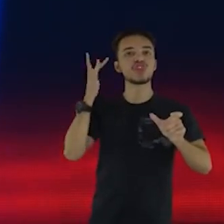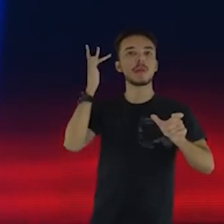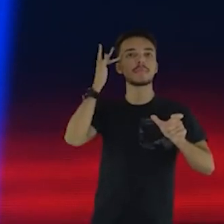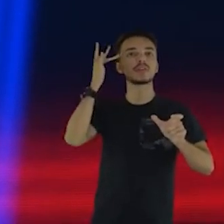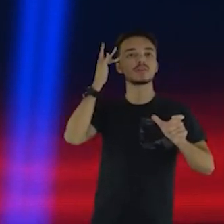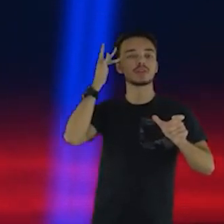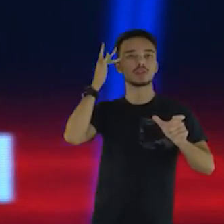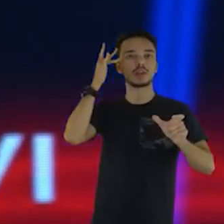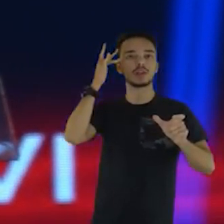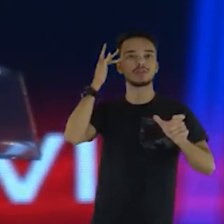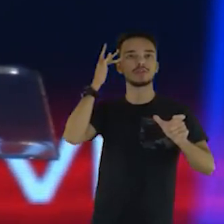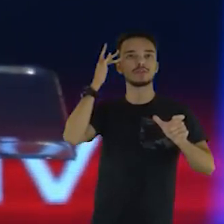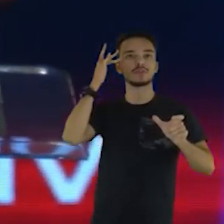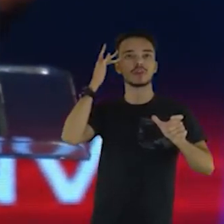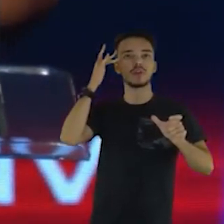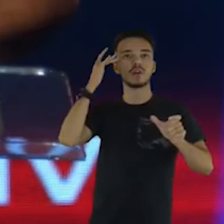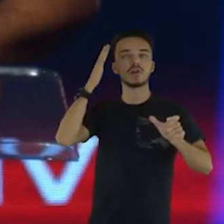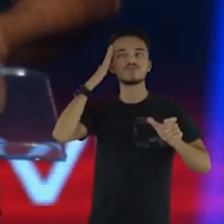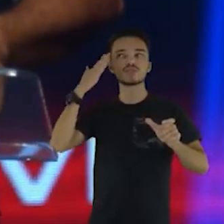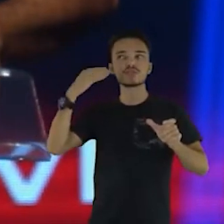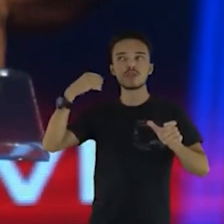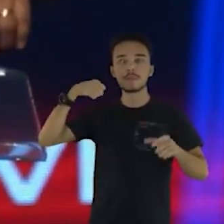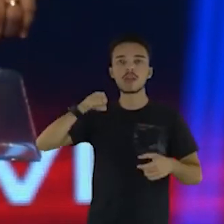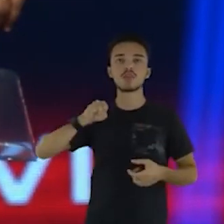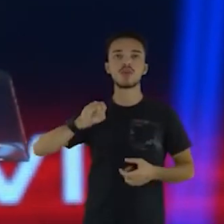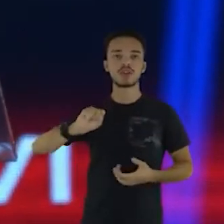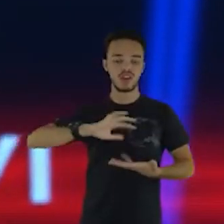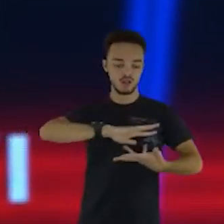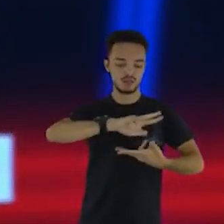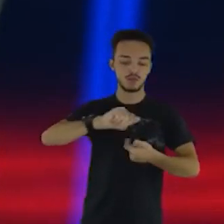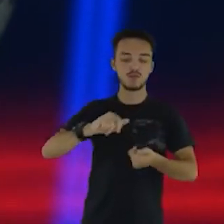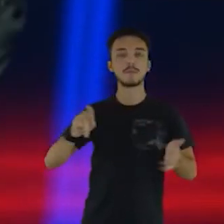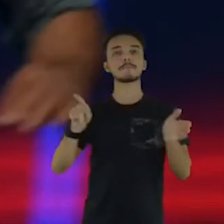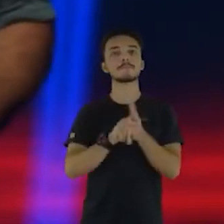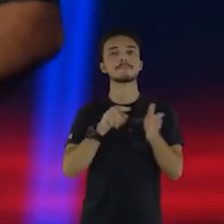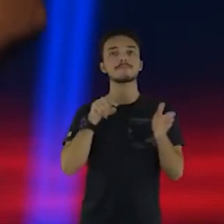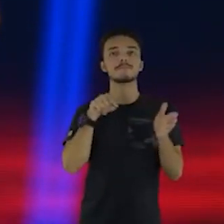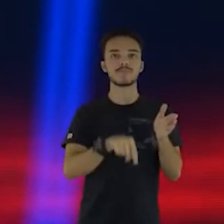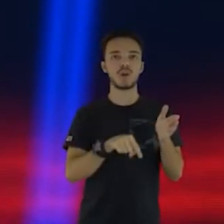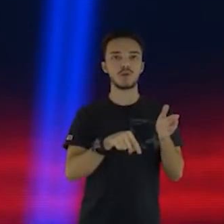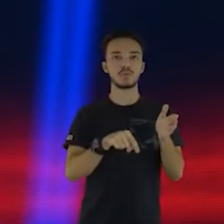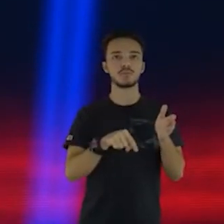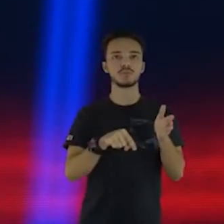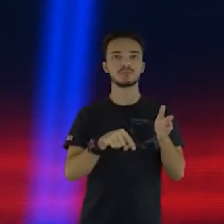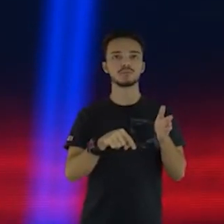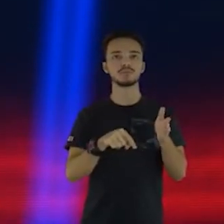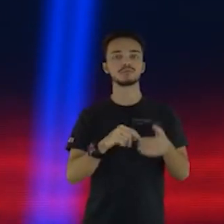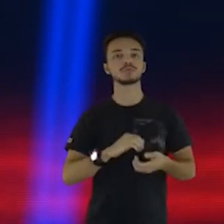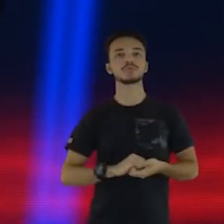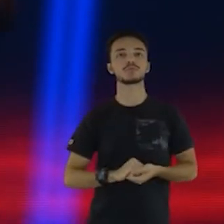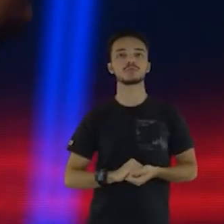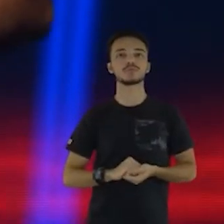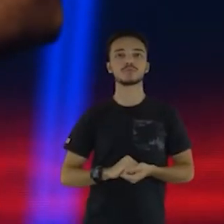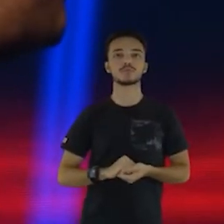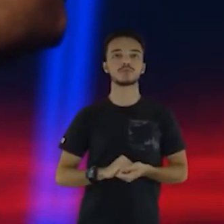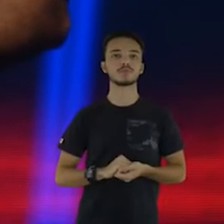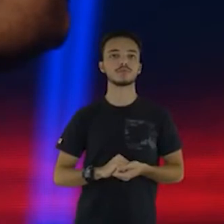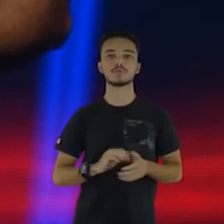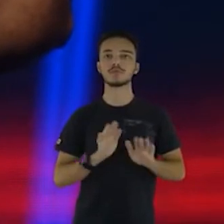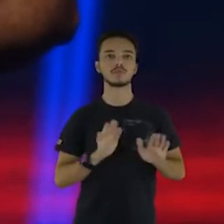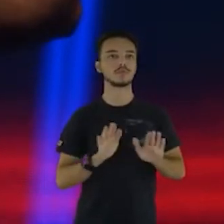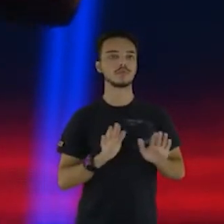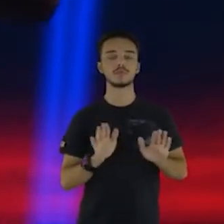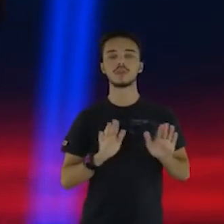mas não da sabedoria desta era, ou dos poderosos desta era, que estão sendo reduzidos a